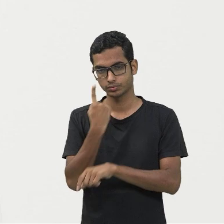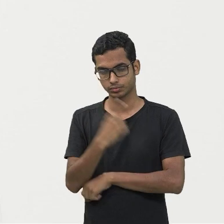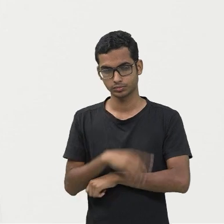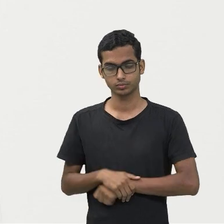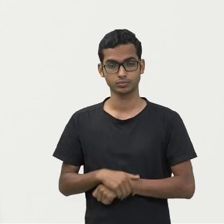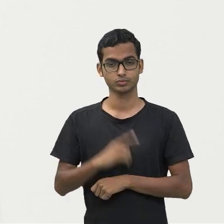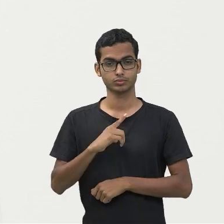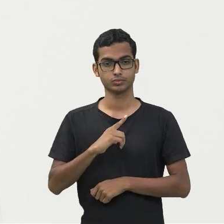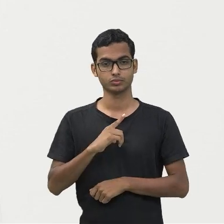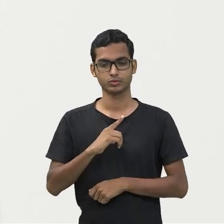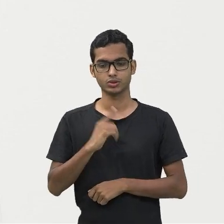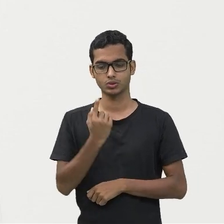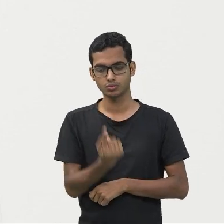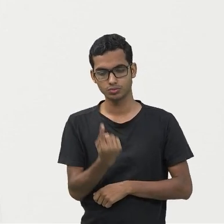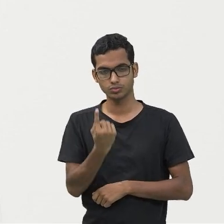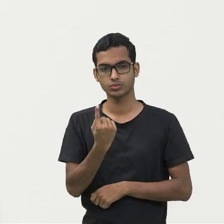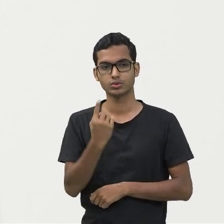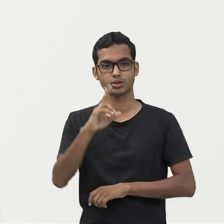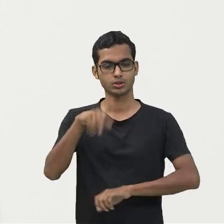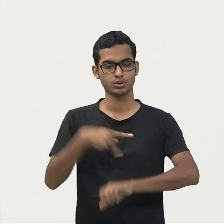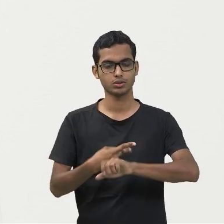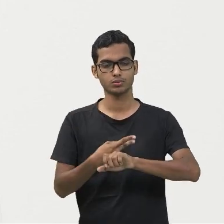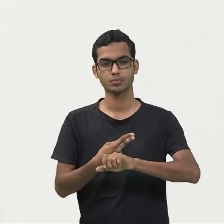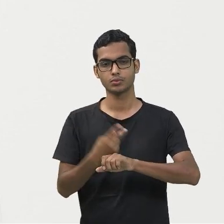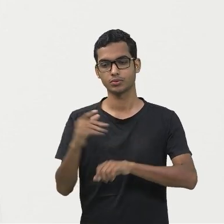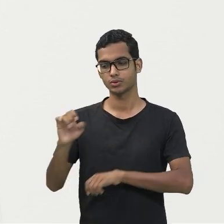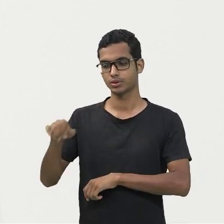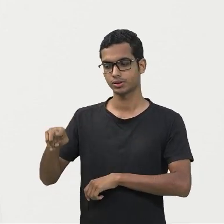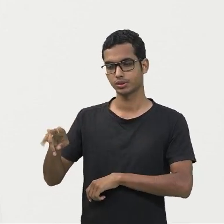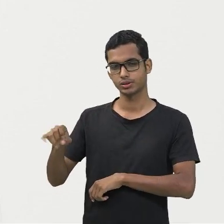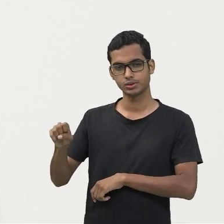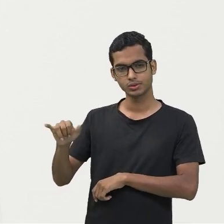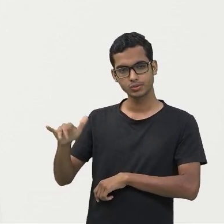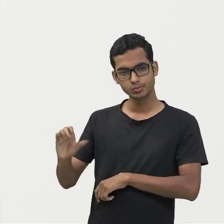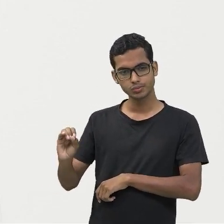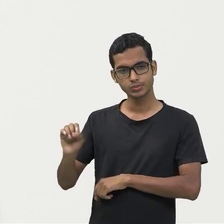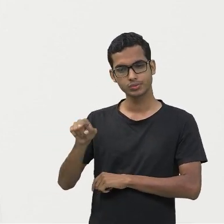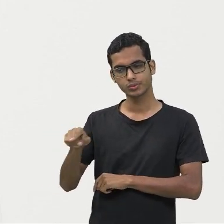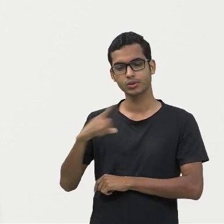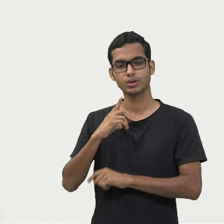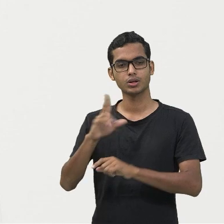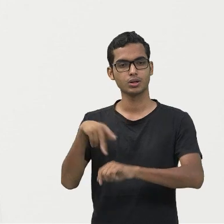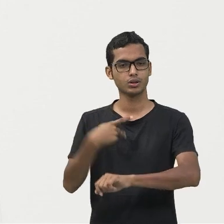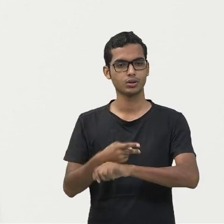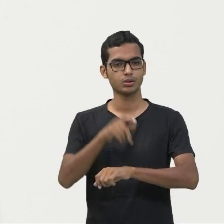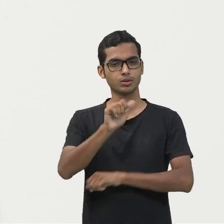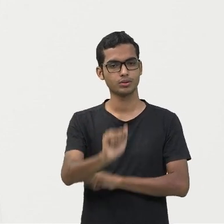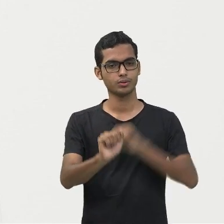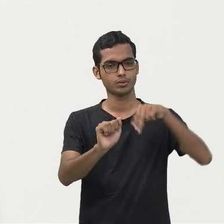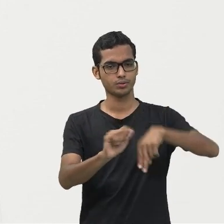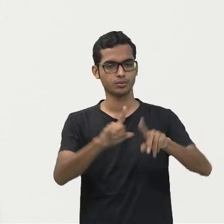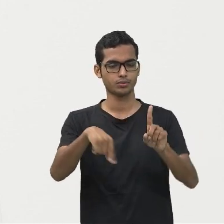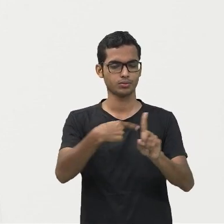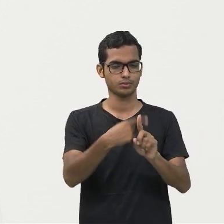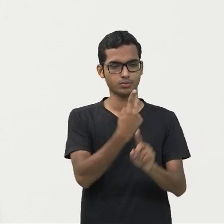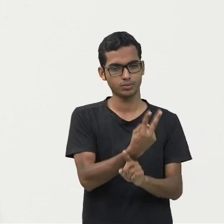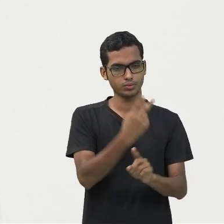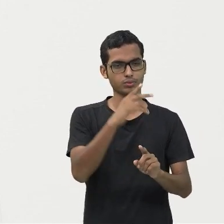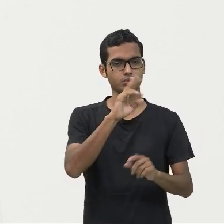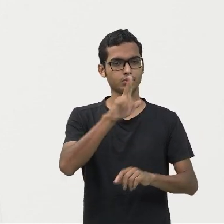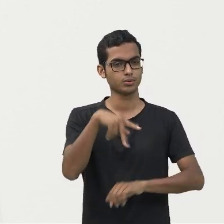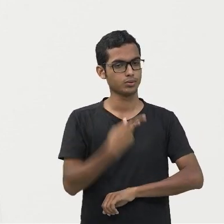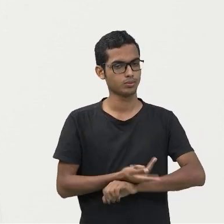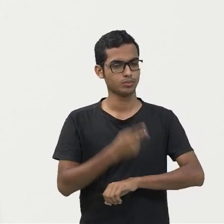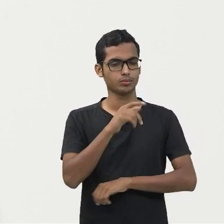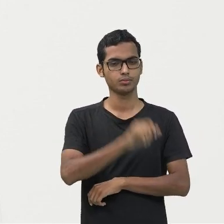termo. Depois aqui, eu poderia escrever aqui, ó, que vai para o N mais 2, depois N mais 3 e